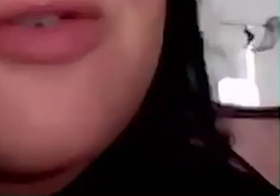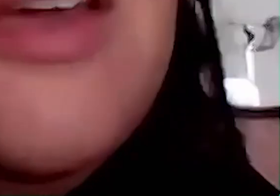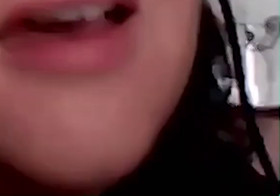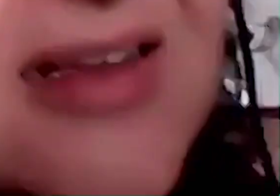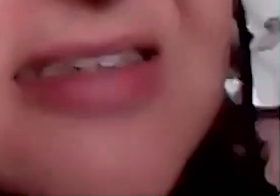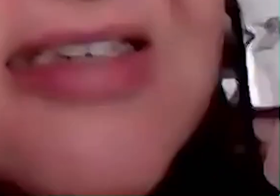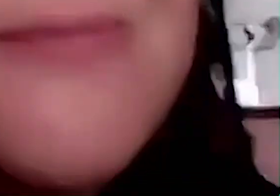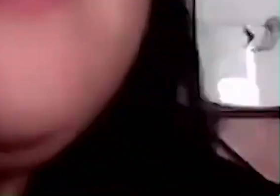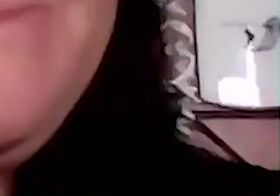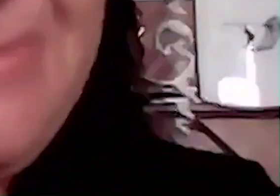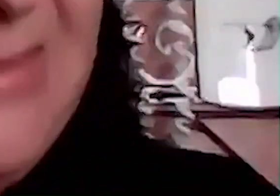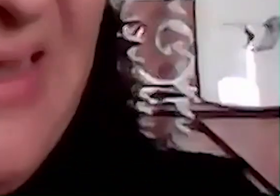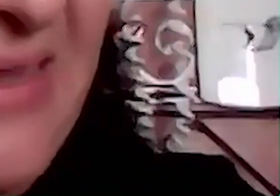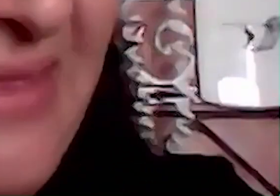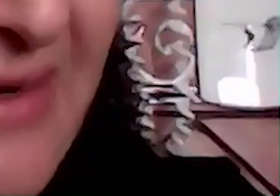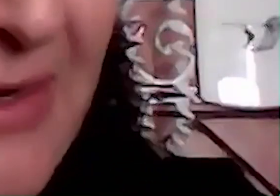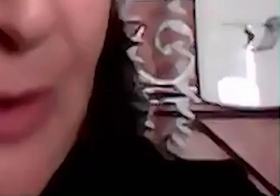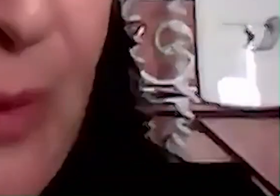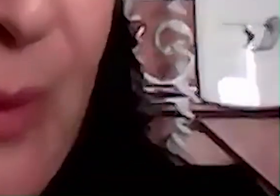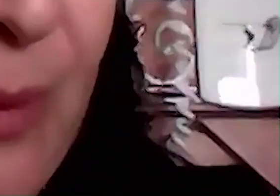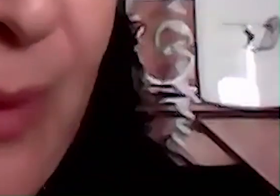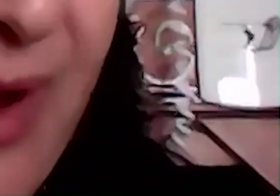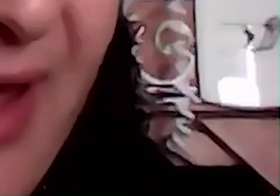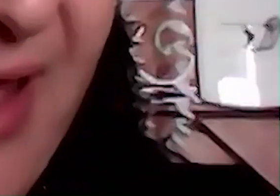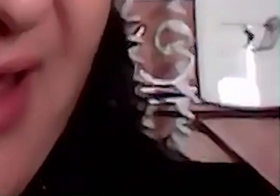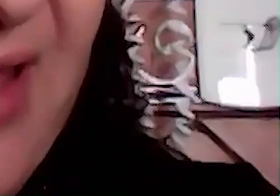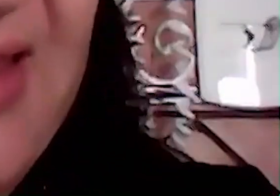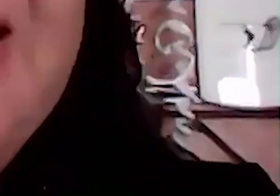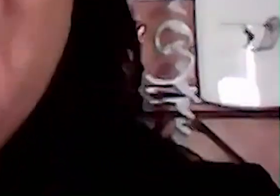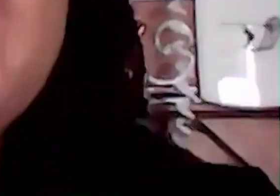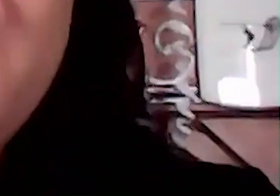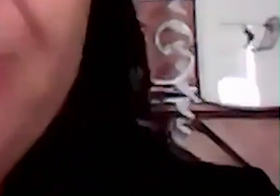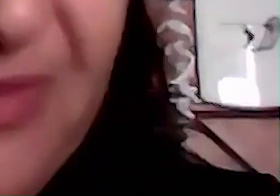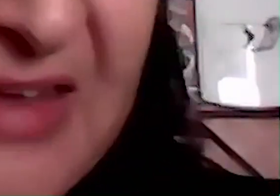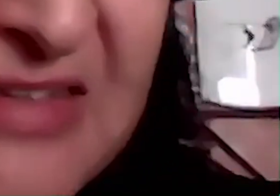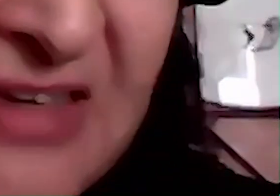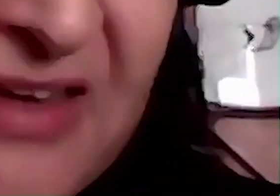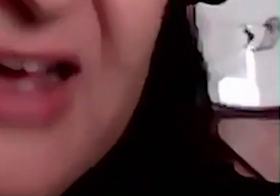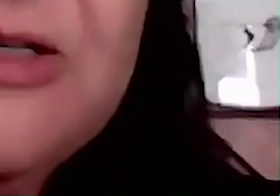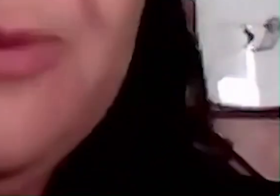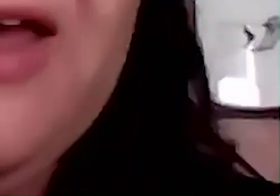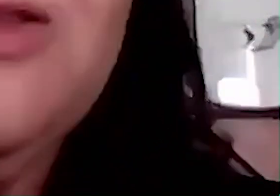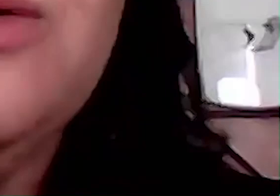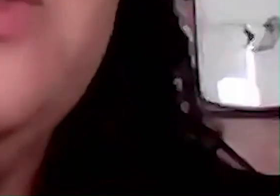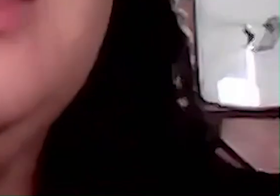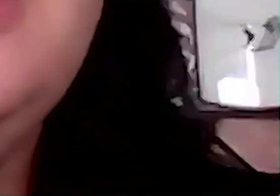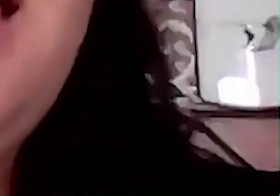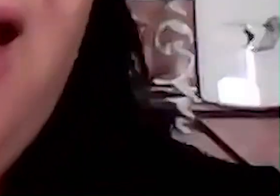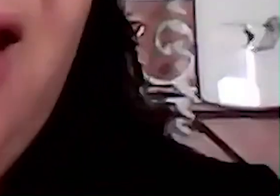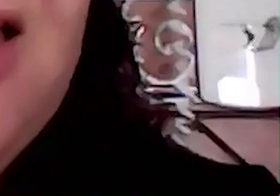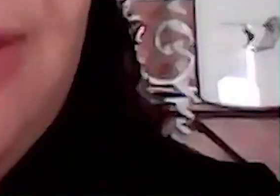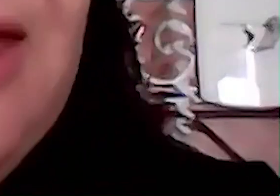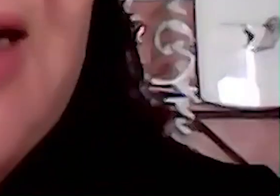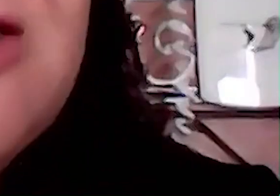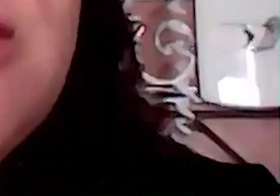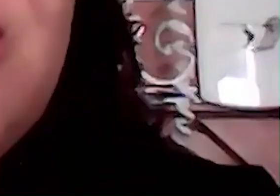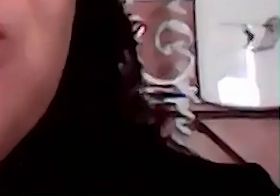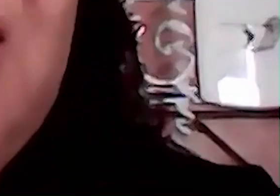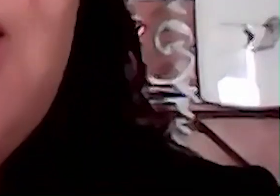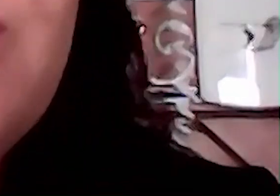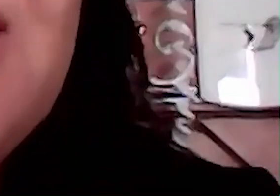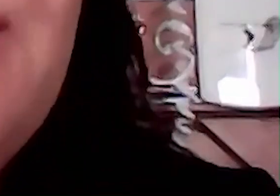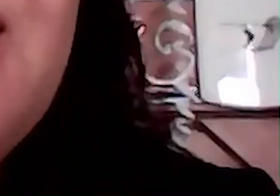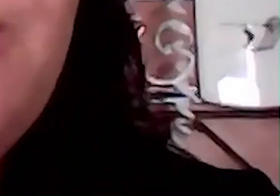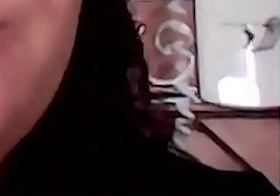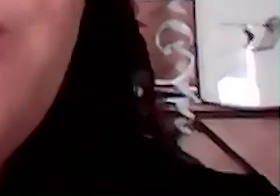ela deseja Vingança então Eh e nesse nesse aspecto eh Crime e Castigo